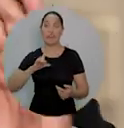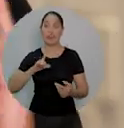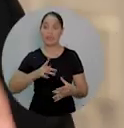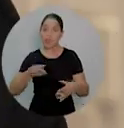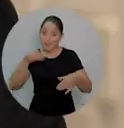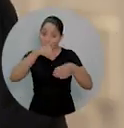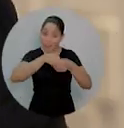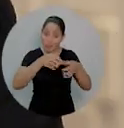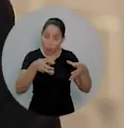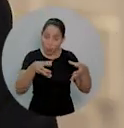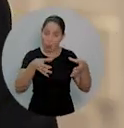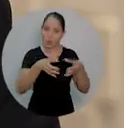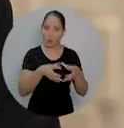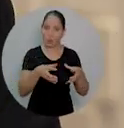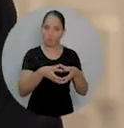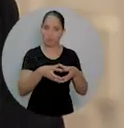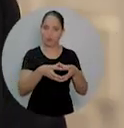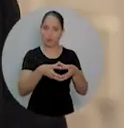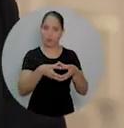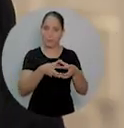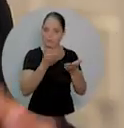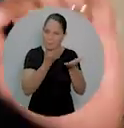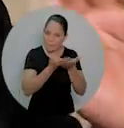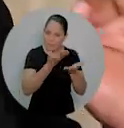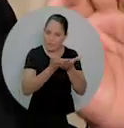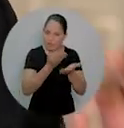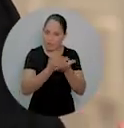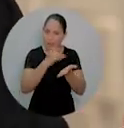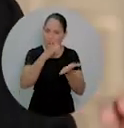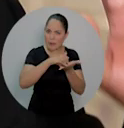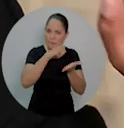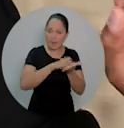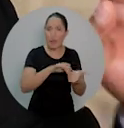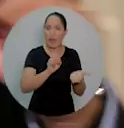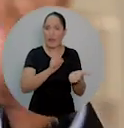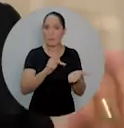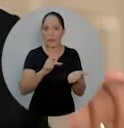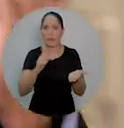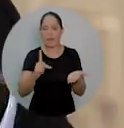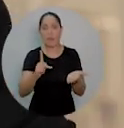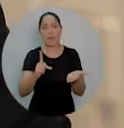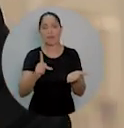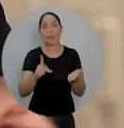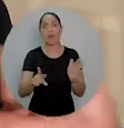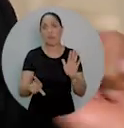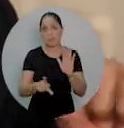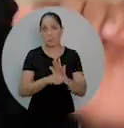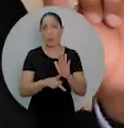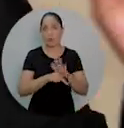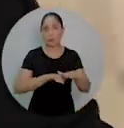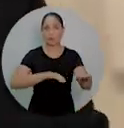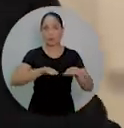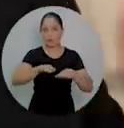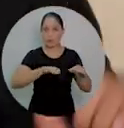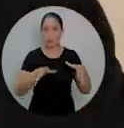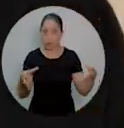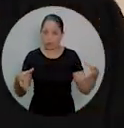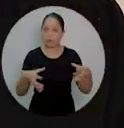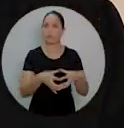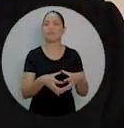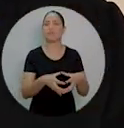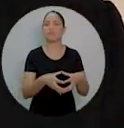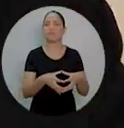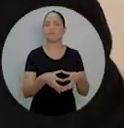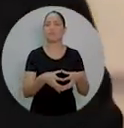estudar especificamente os aplicativos no transporte coletivo. Ou seja, como eu disse lá no início, a Lei 12.587 cria